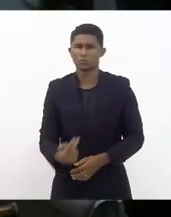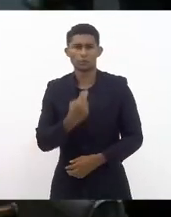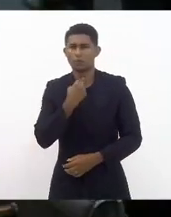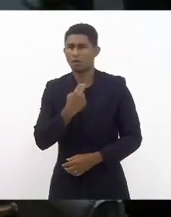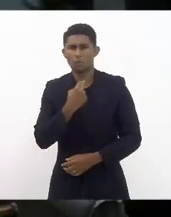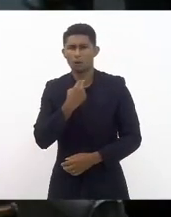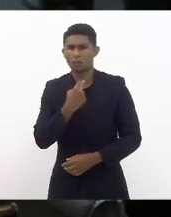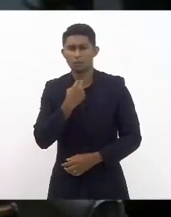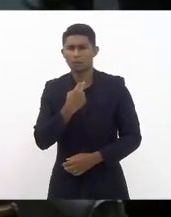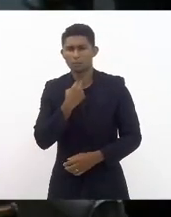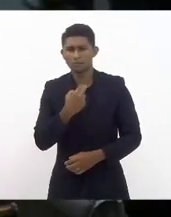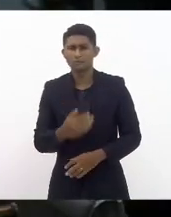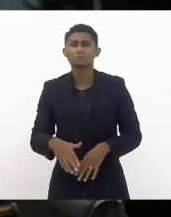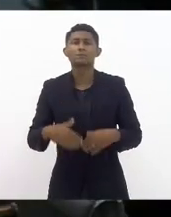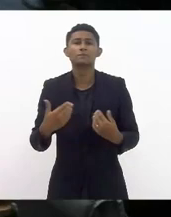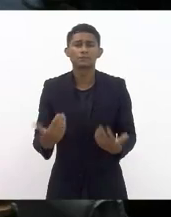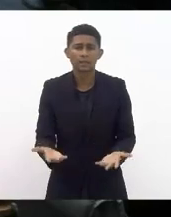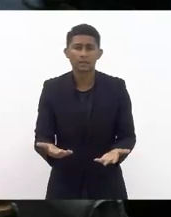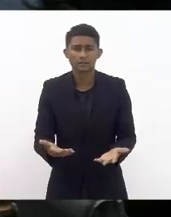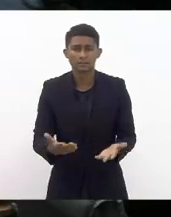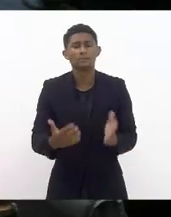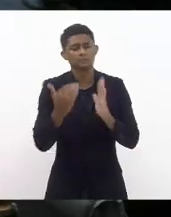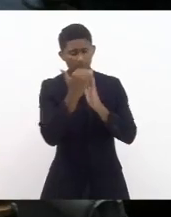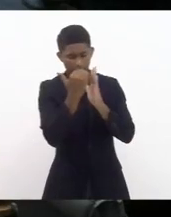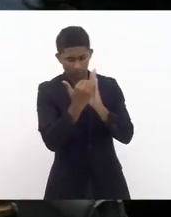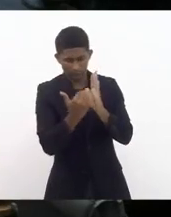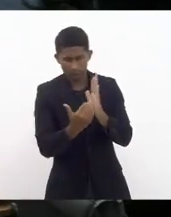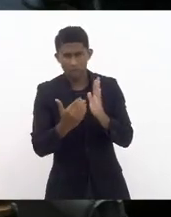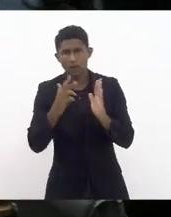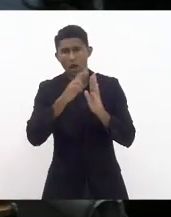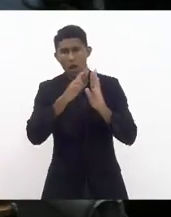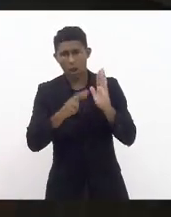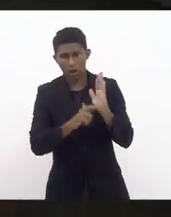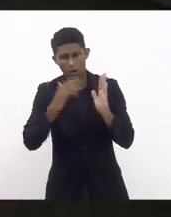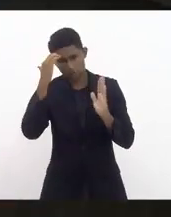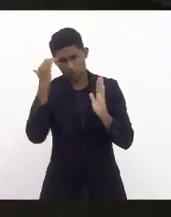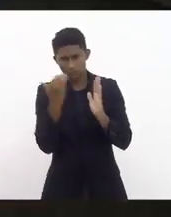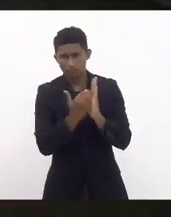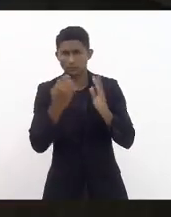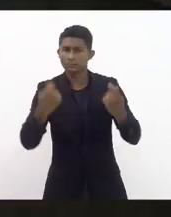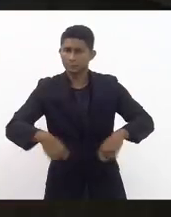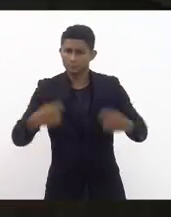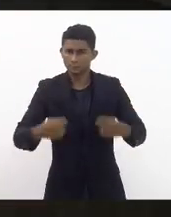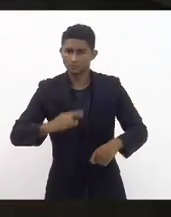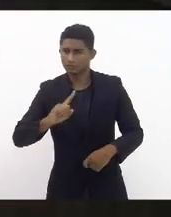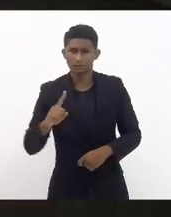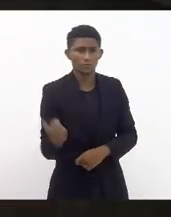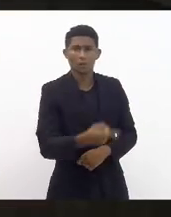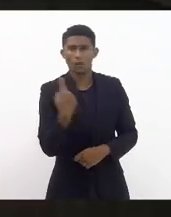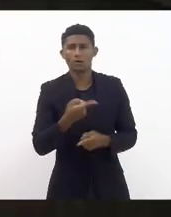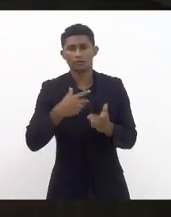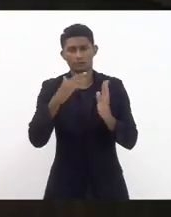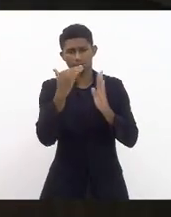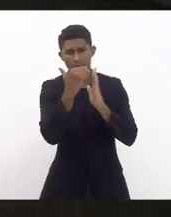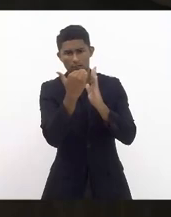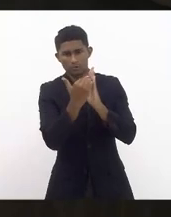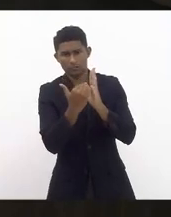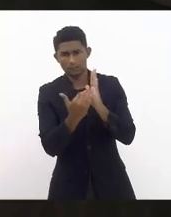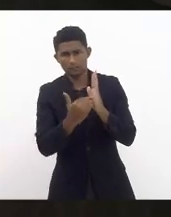Ou a gente respeita a regra do jogo, ou não respeita. Nós estamos aqui respeitando. Estamos aqui